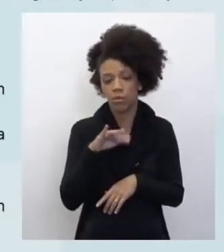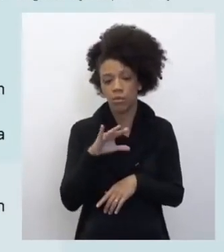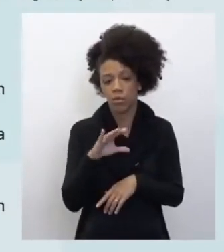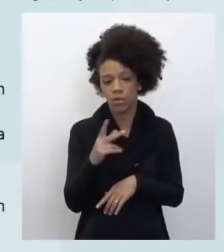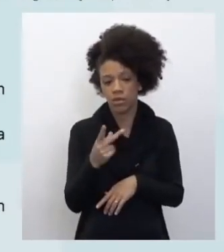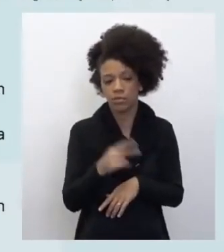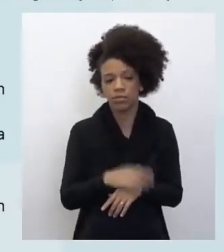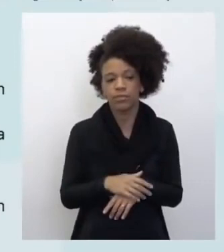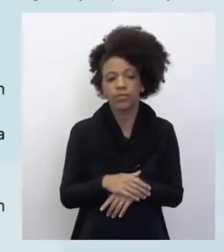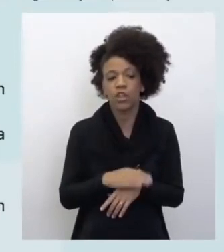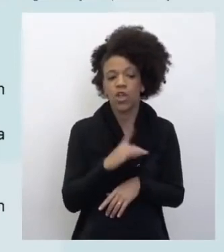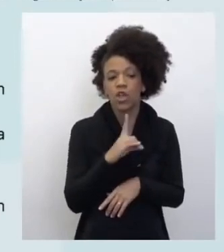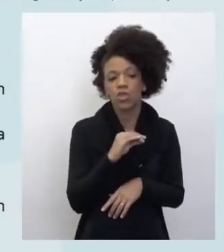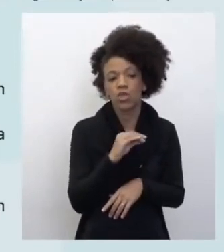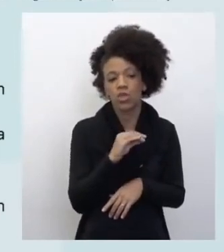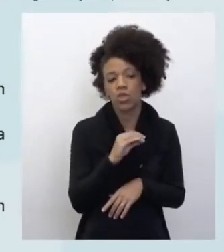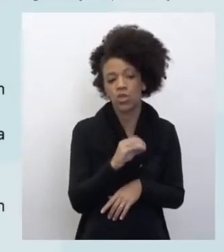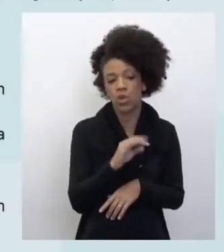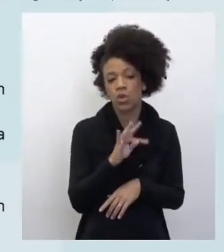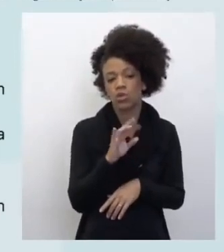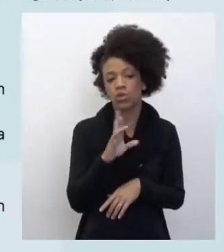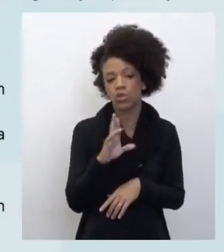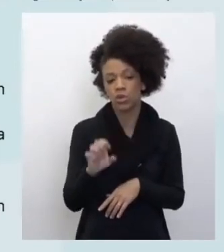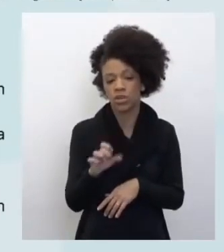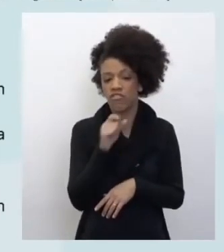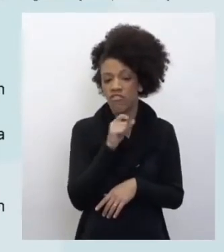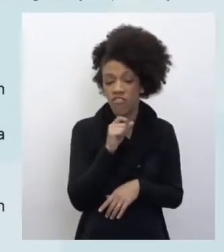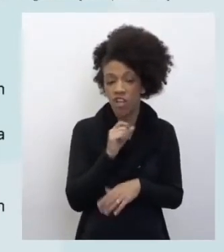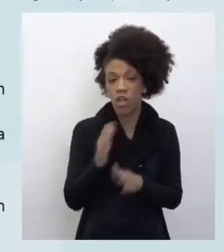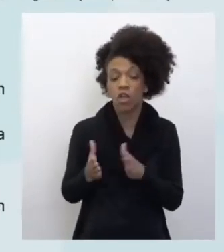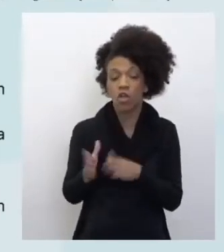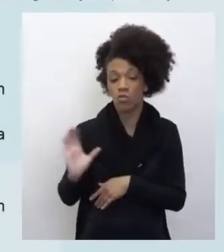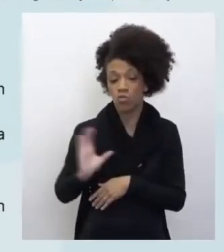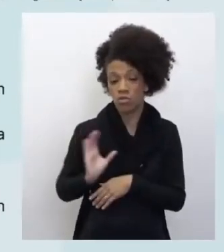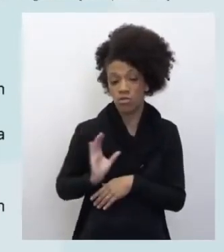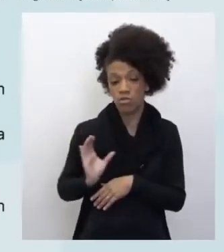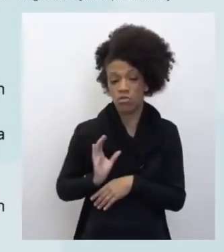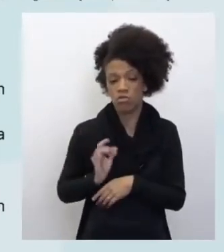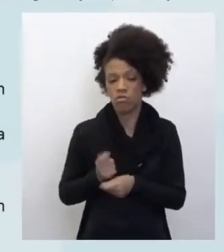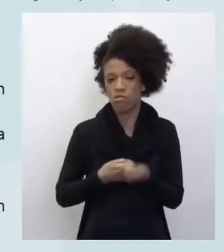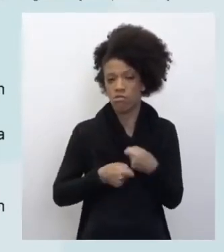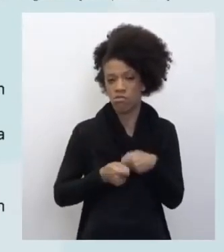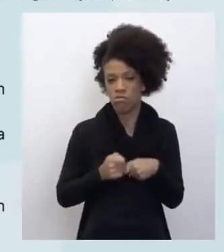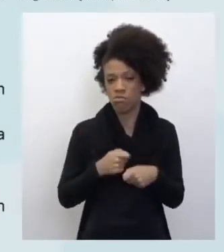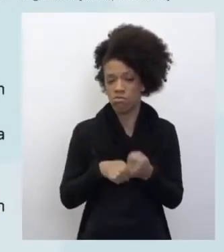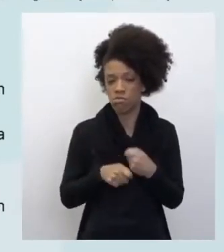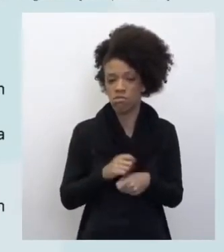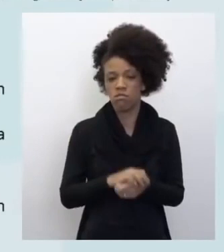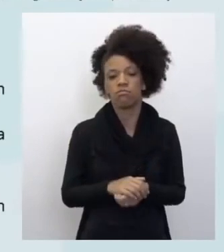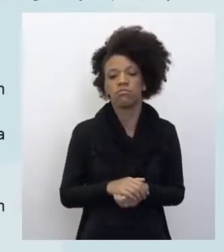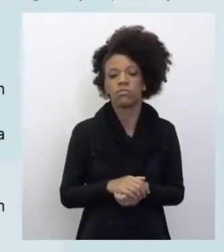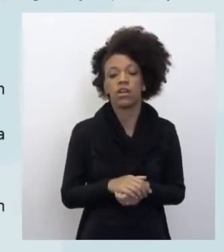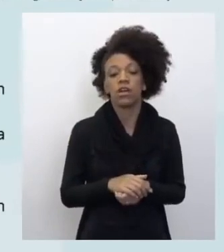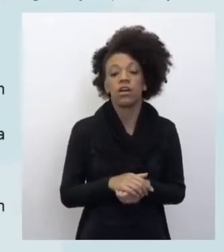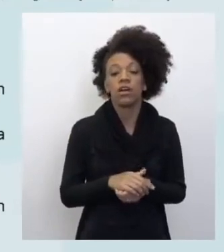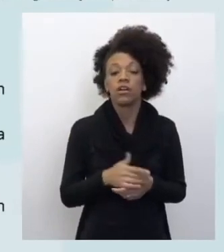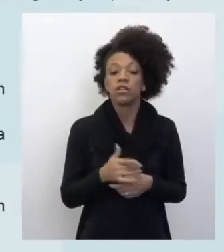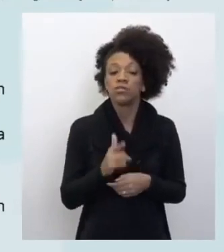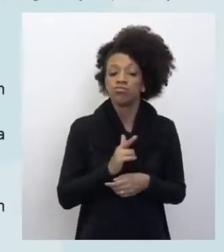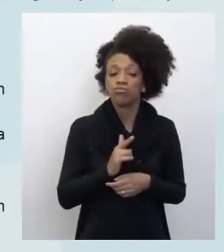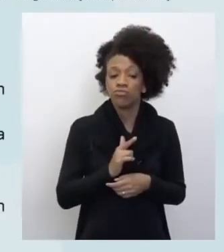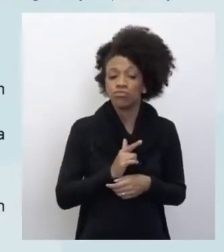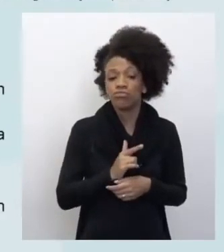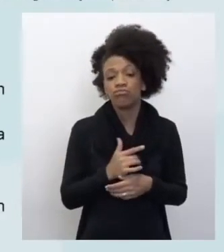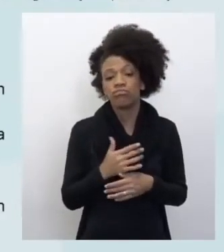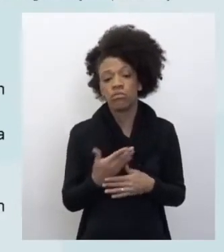Dottore, velho, rico, charlatão e avarento, amigo do Pantaleão, possuía um jeito de intelectual, assim,